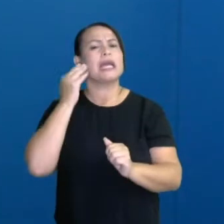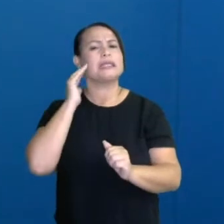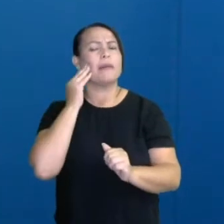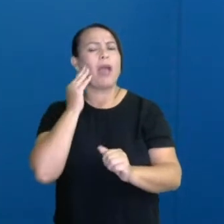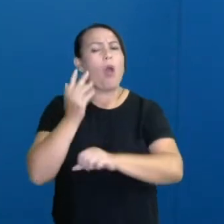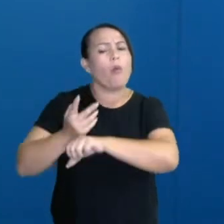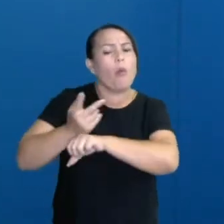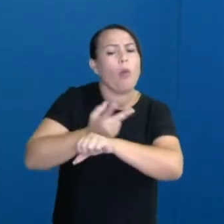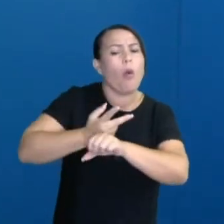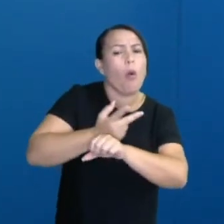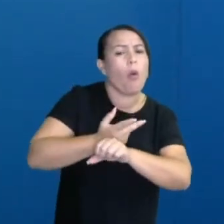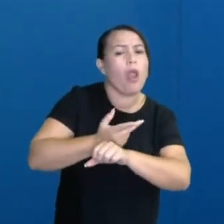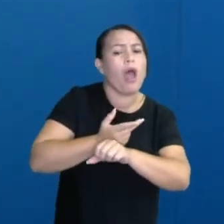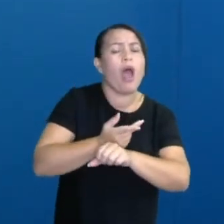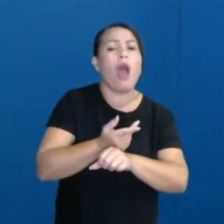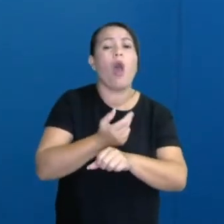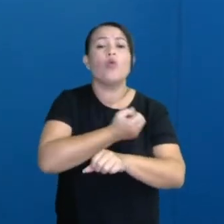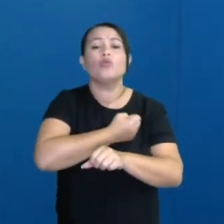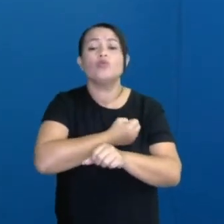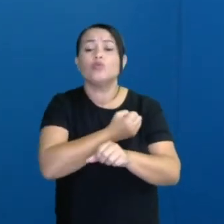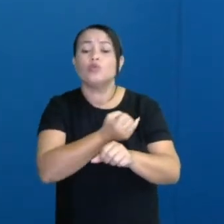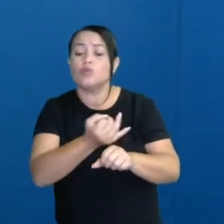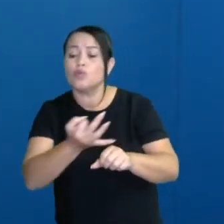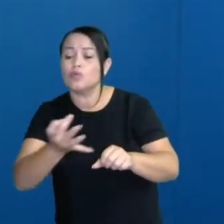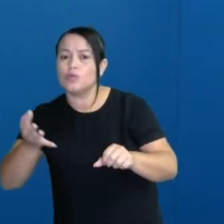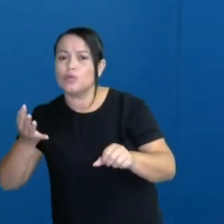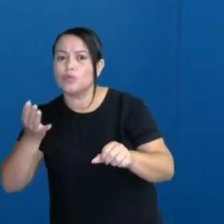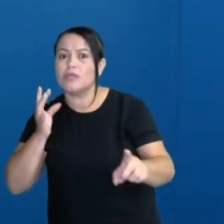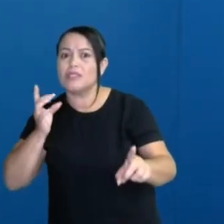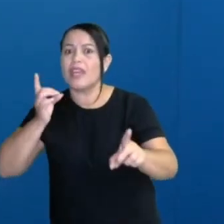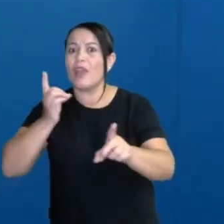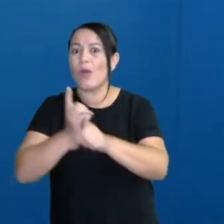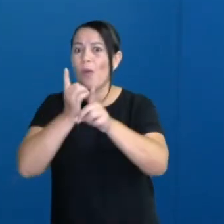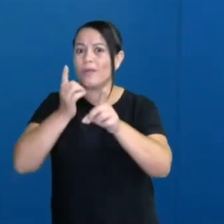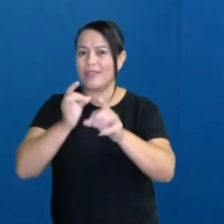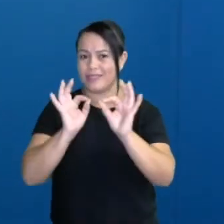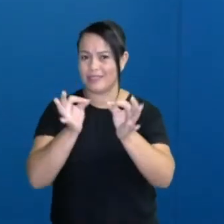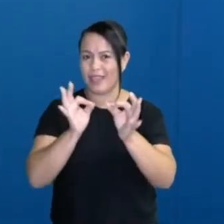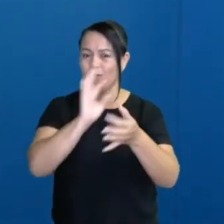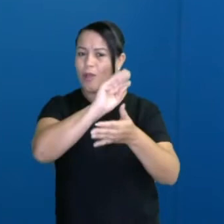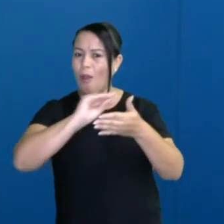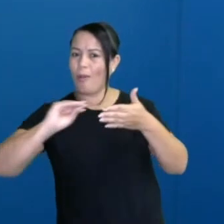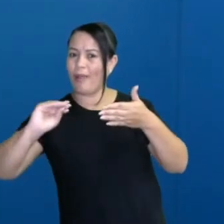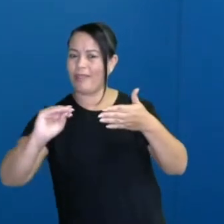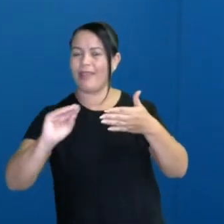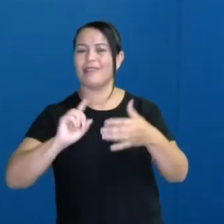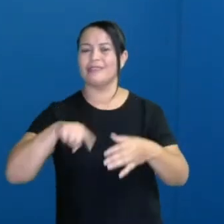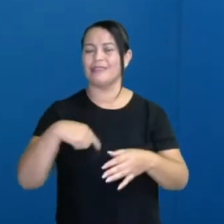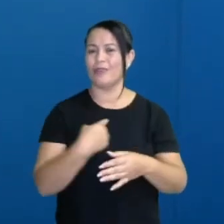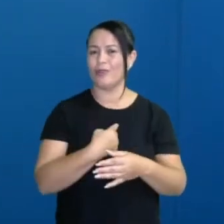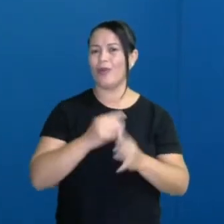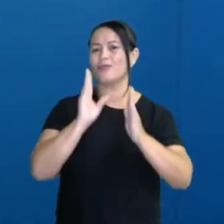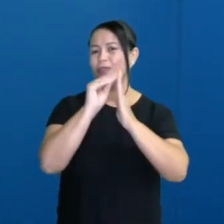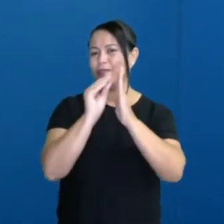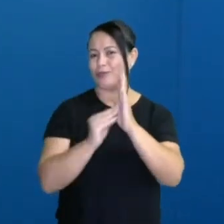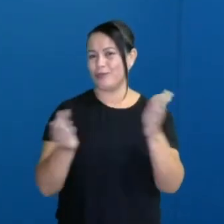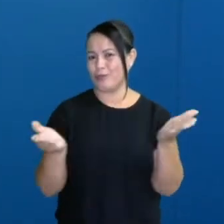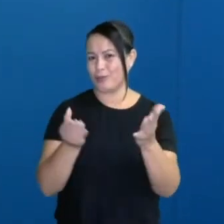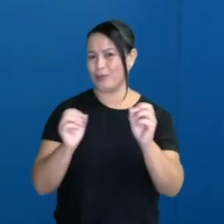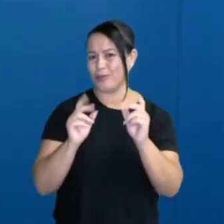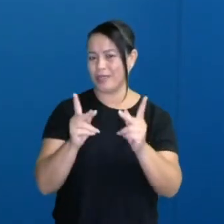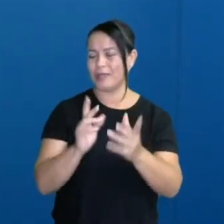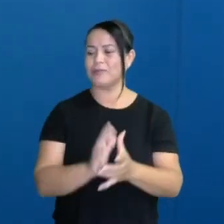descobrir qual é a ordem dos números para você poder ir completando. E esse é o nosso conteúdo de hoje,